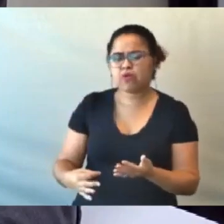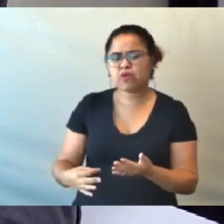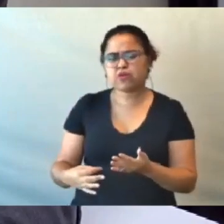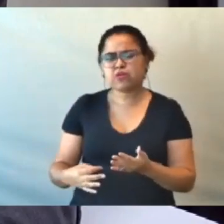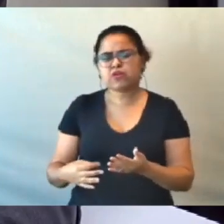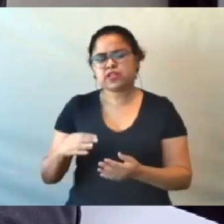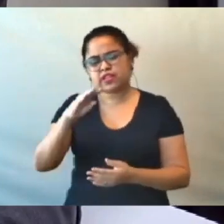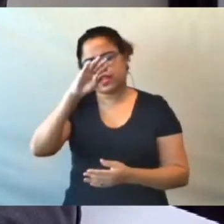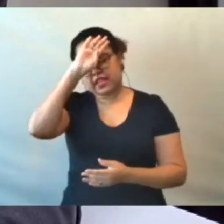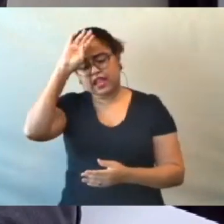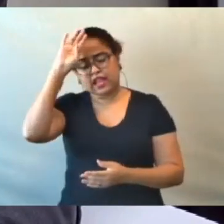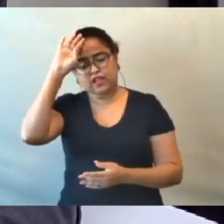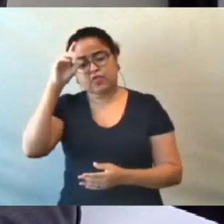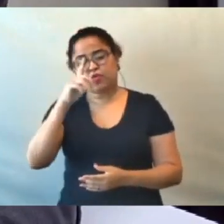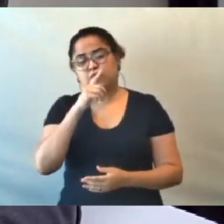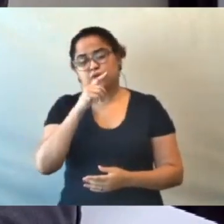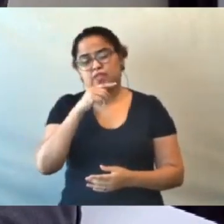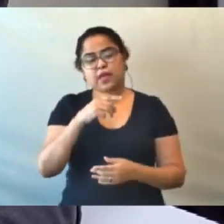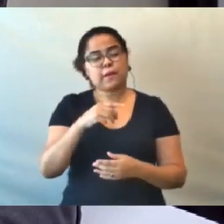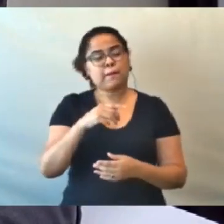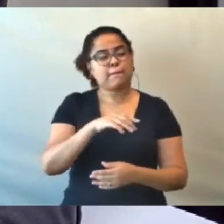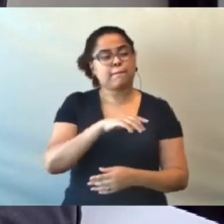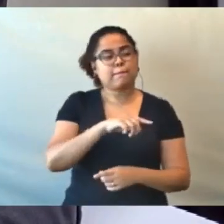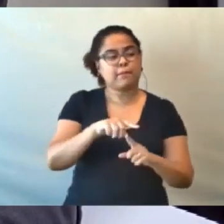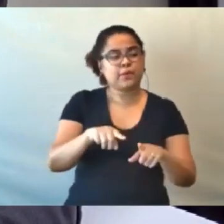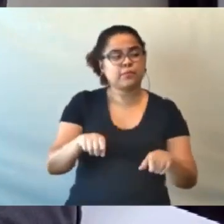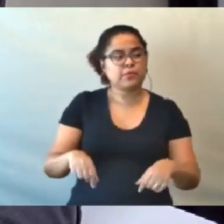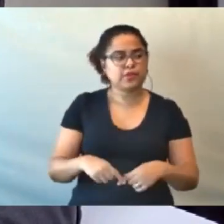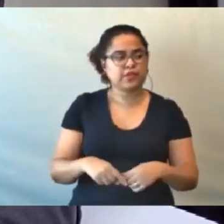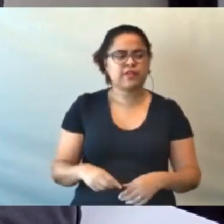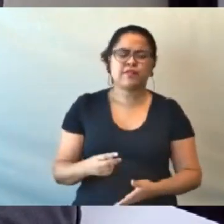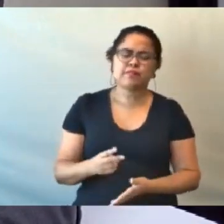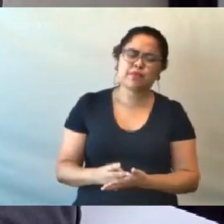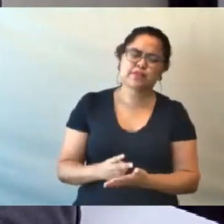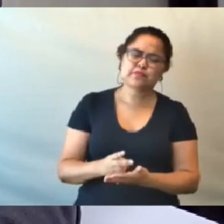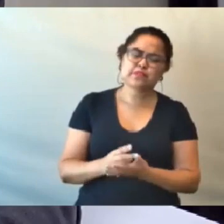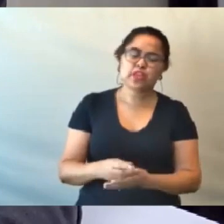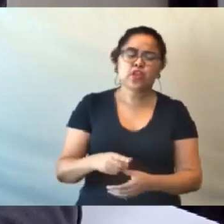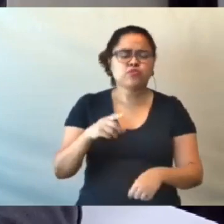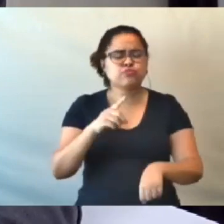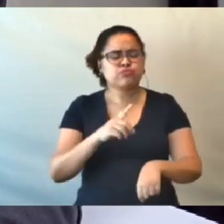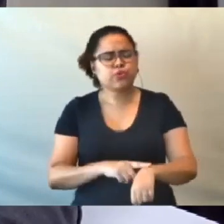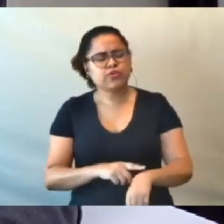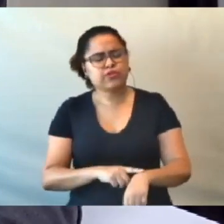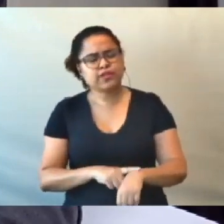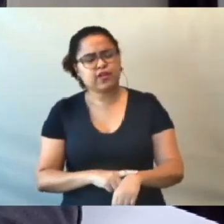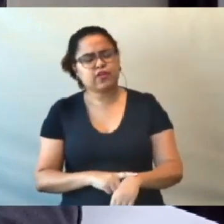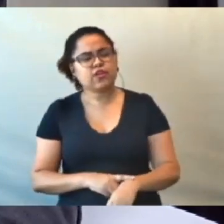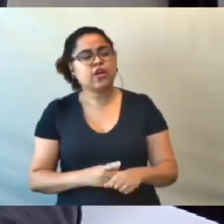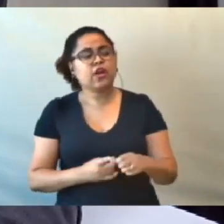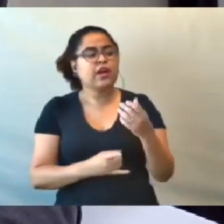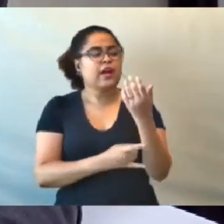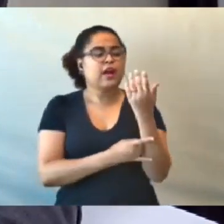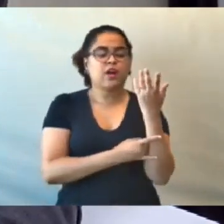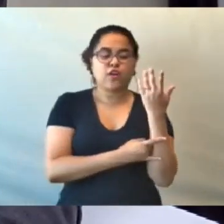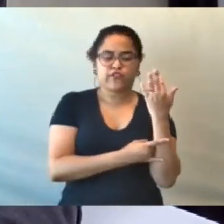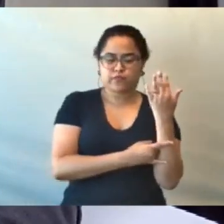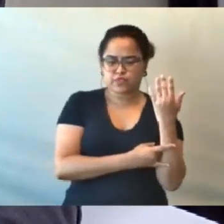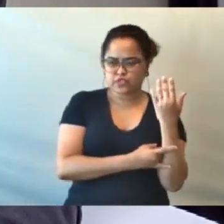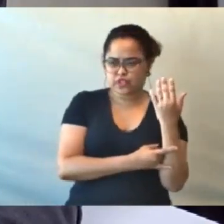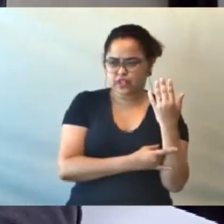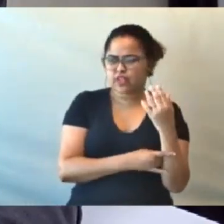cumpridas. E mesmo assim, toda hora falam, a UFMG é que nos dá respaldo. Os